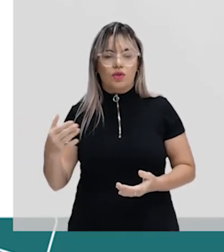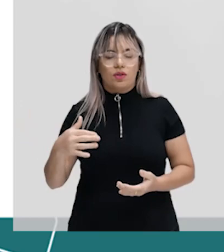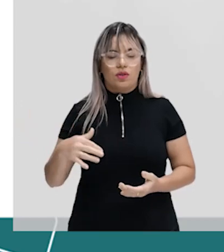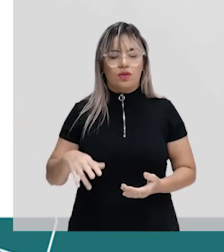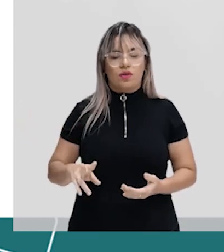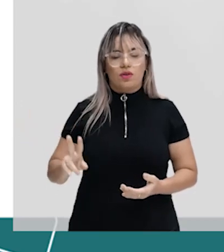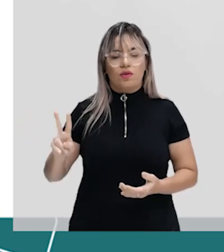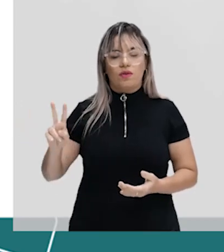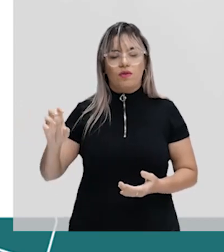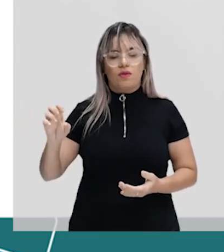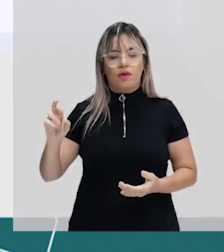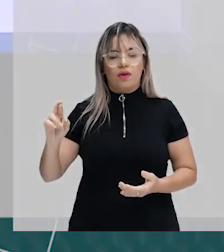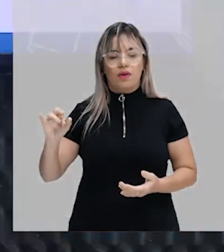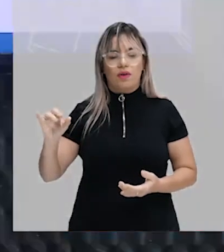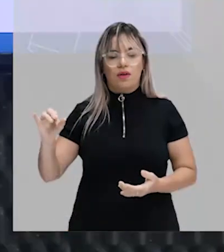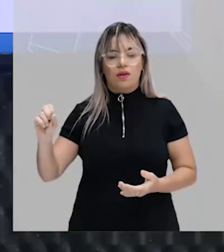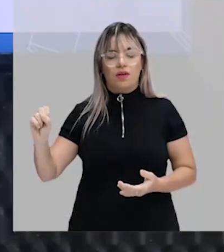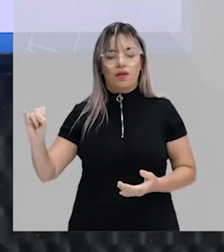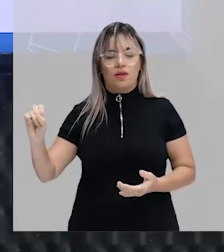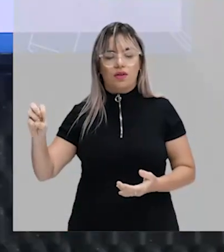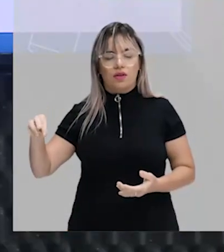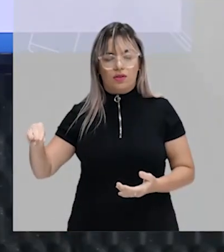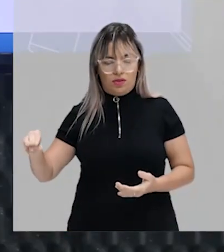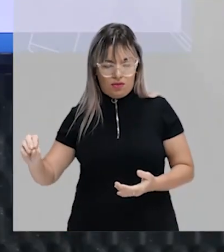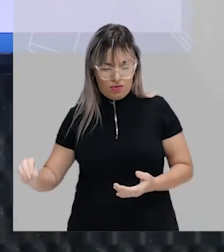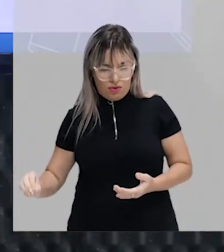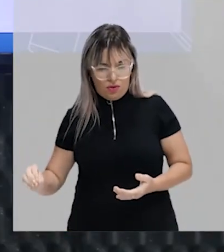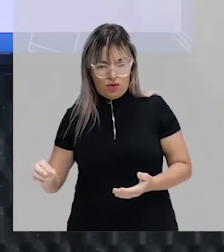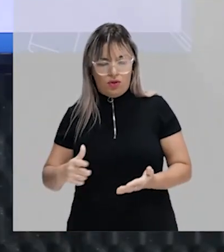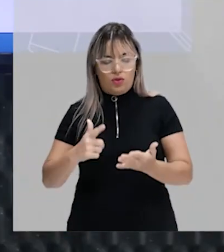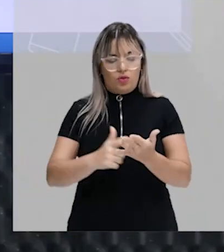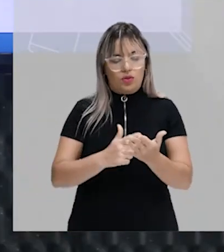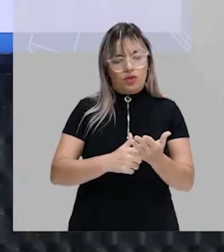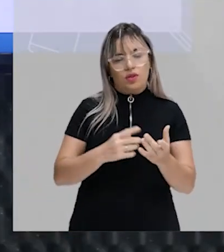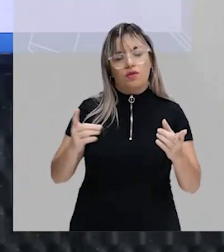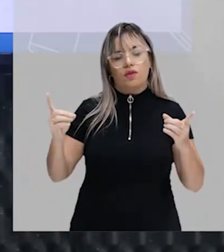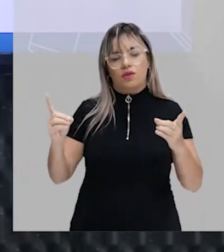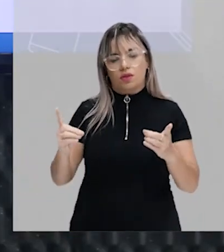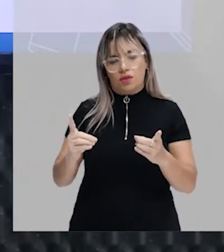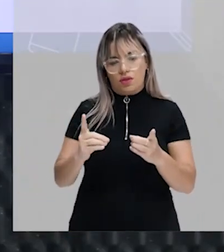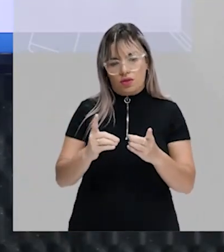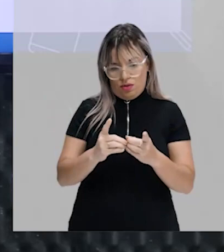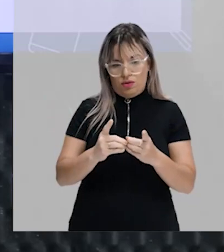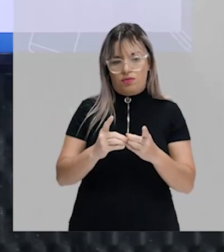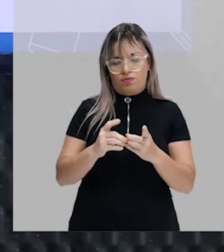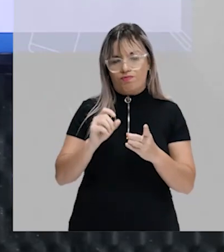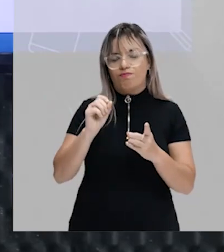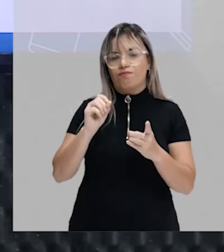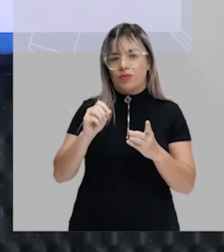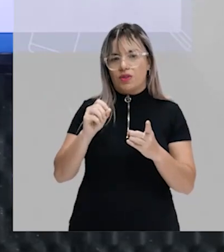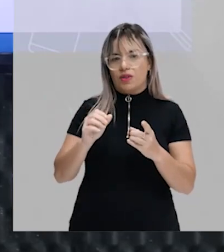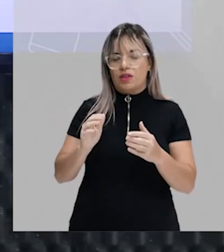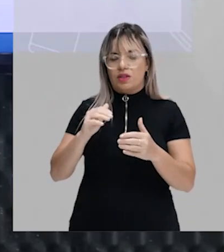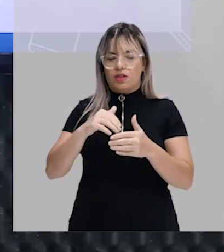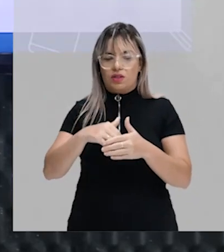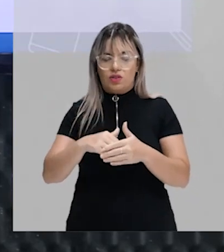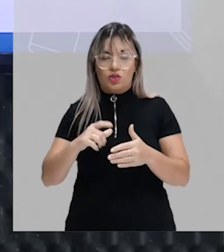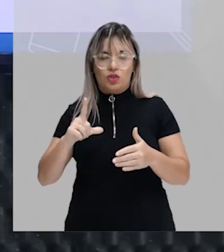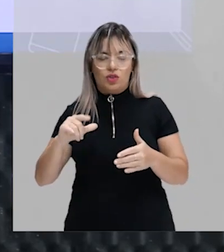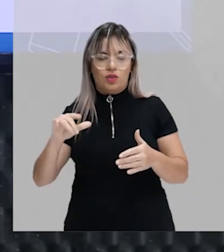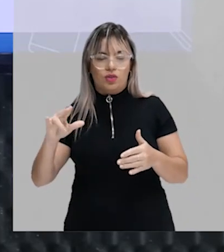Veríssimo. Nos livros didáticos, nós temos muitas crônicas de Luiz Fernando Veríssimo presentes